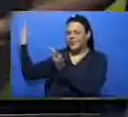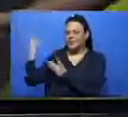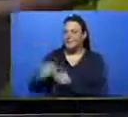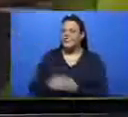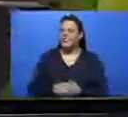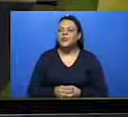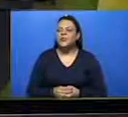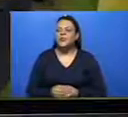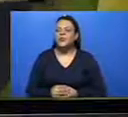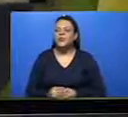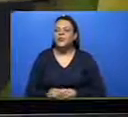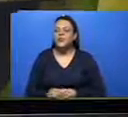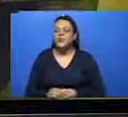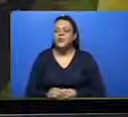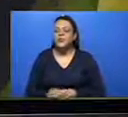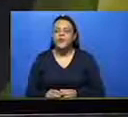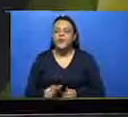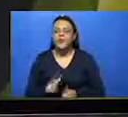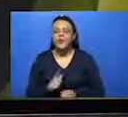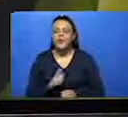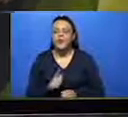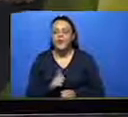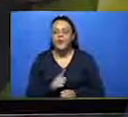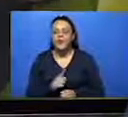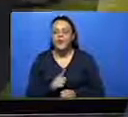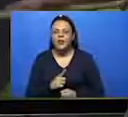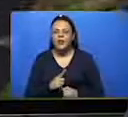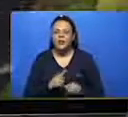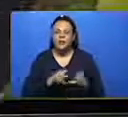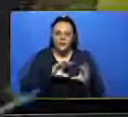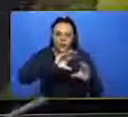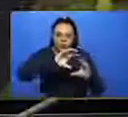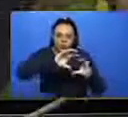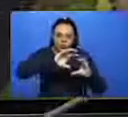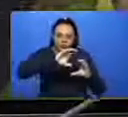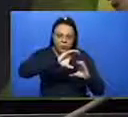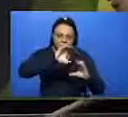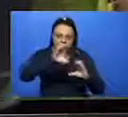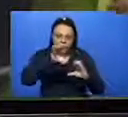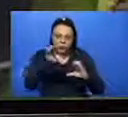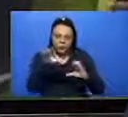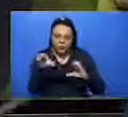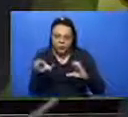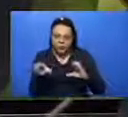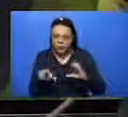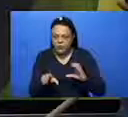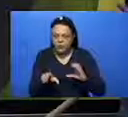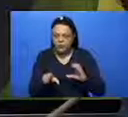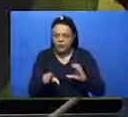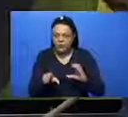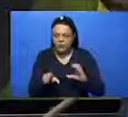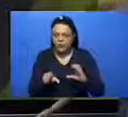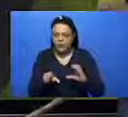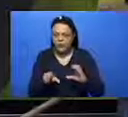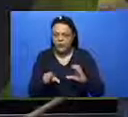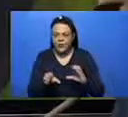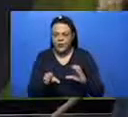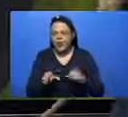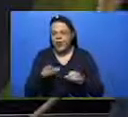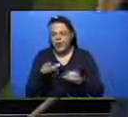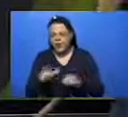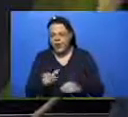Bom, você tem os setores circulares aqui, que vocês vão aprender daqui a pouco, mas já se acostumem